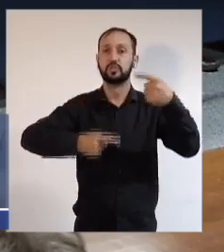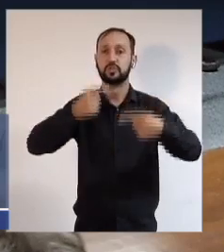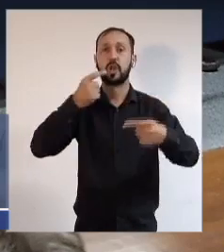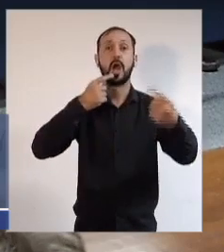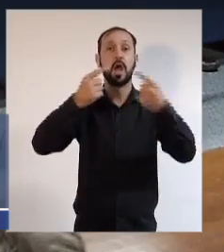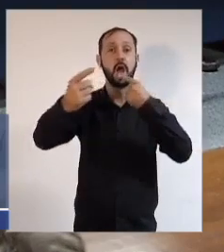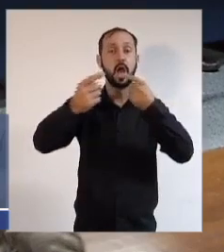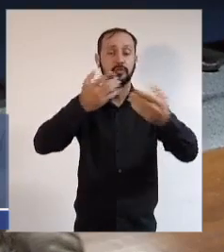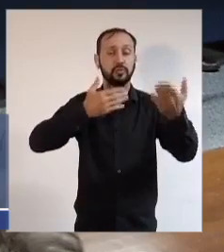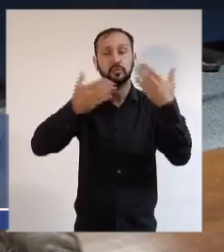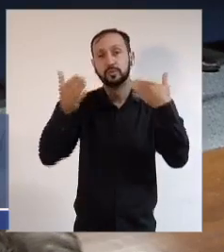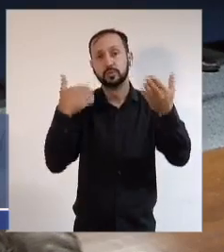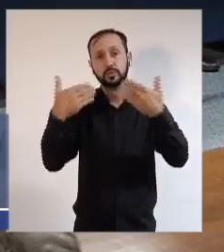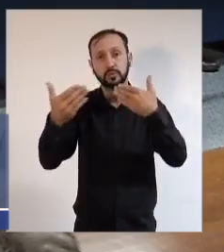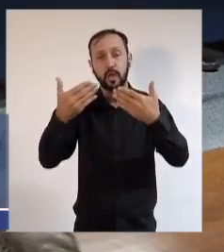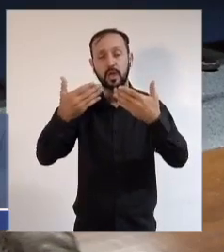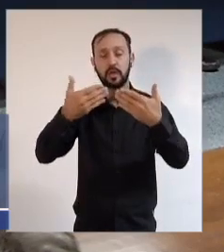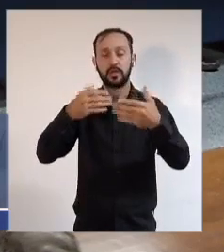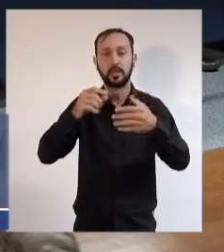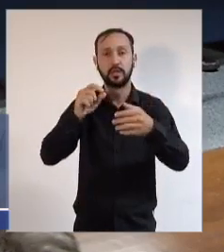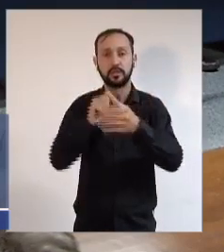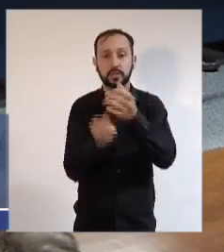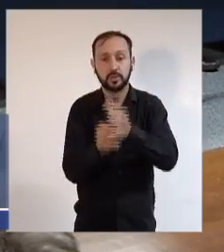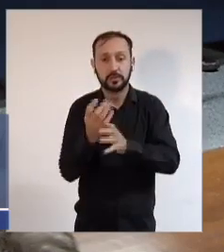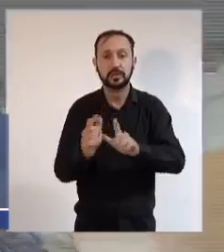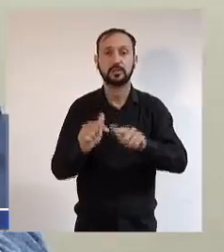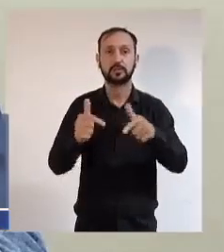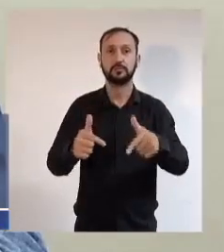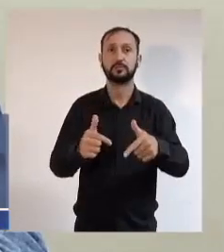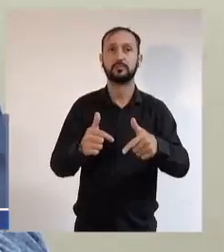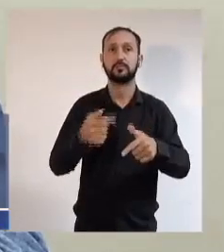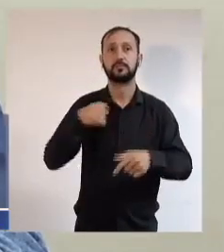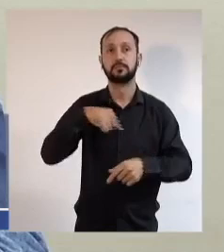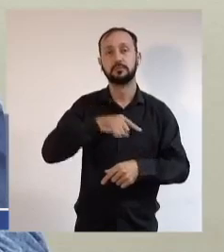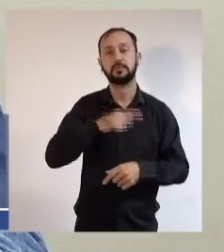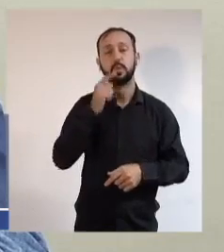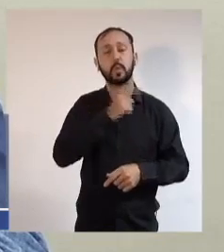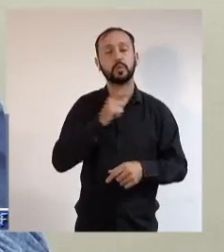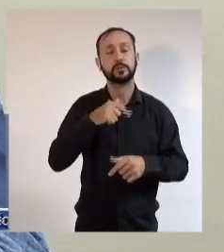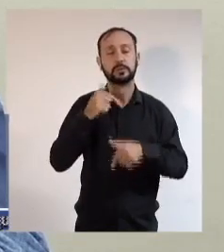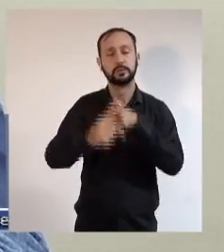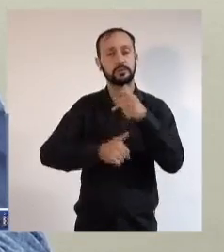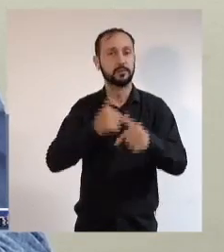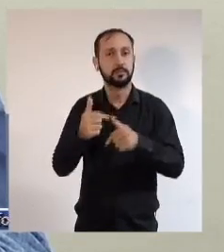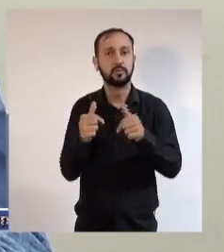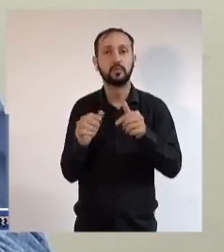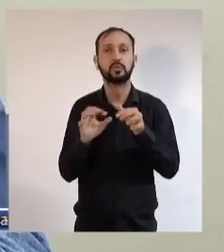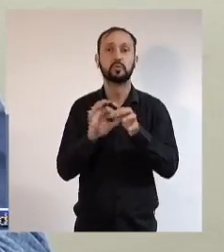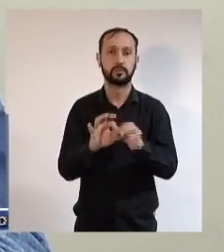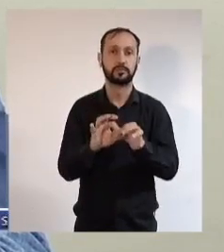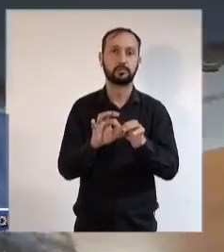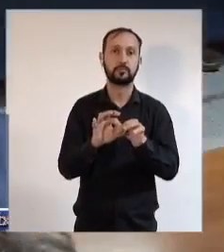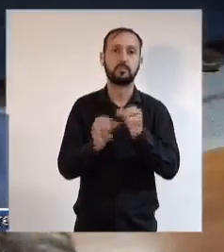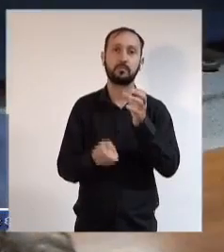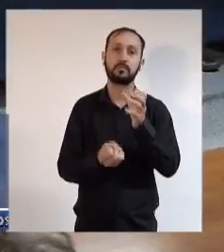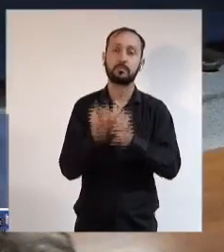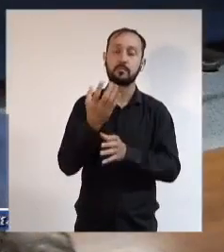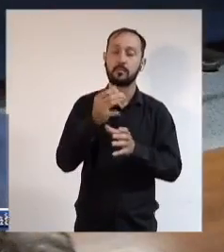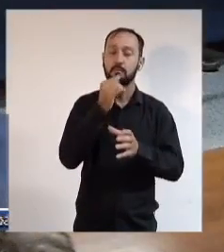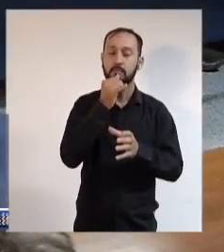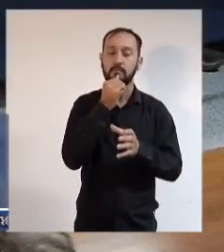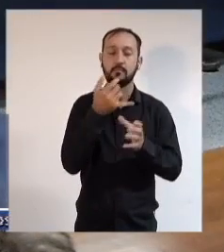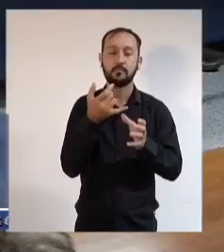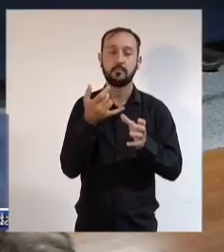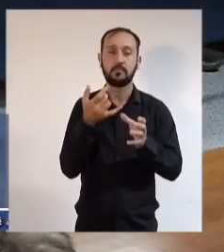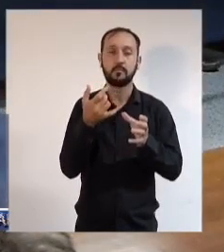de ações para que nós possamos trabalhar juntos criando essas pontes